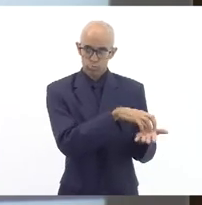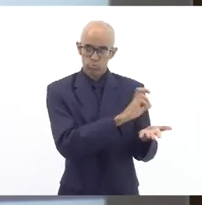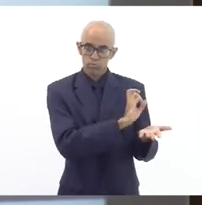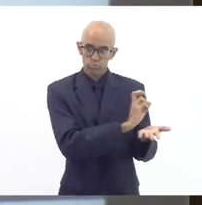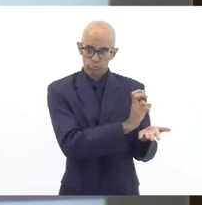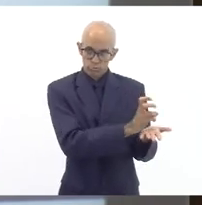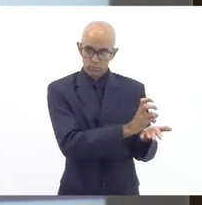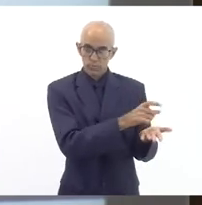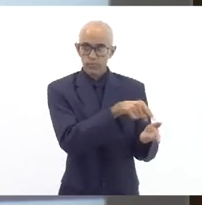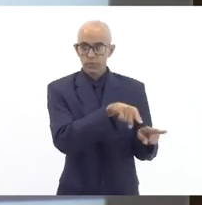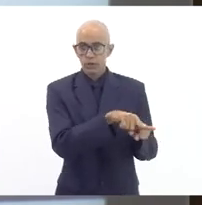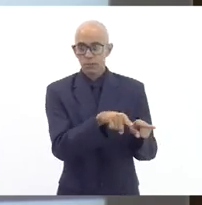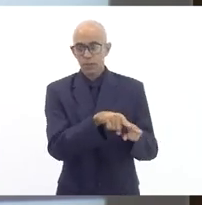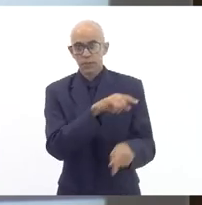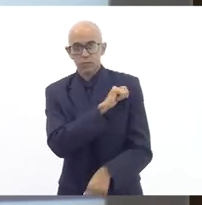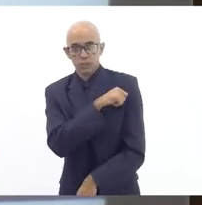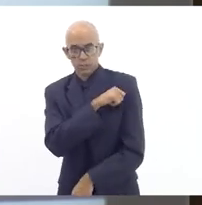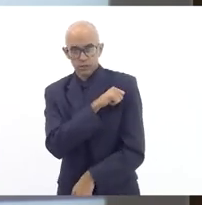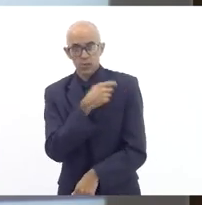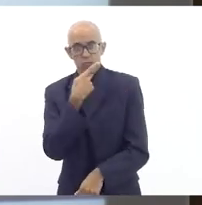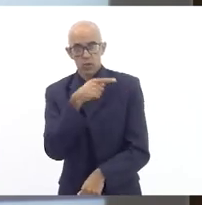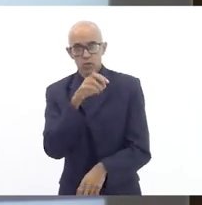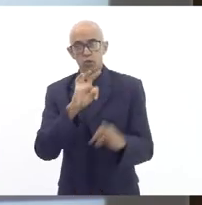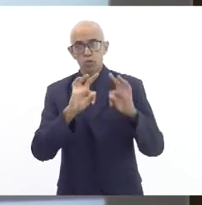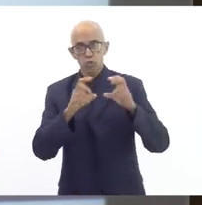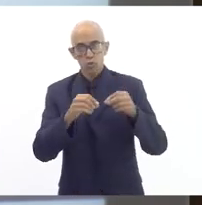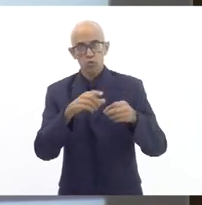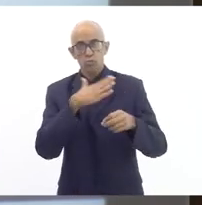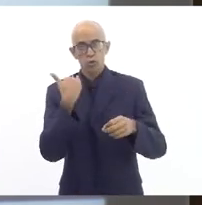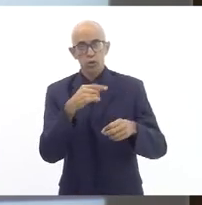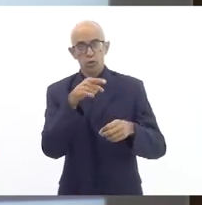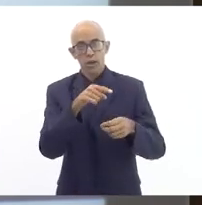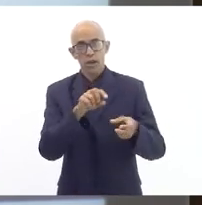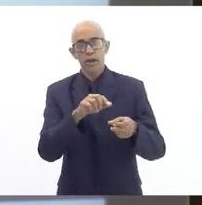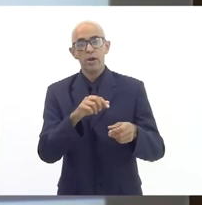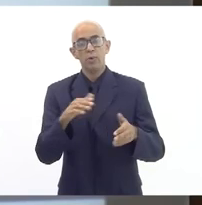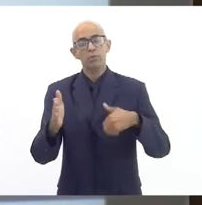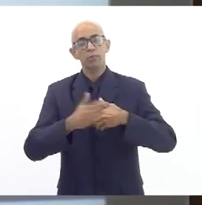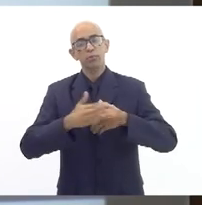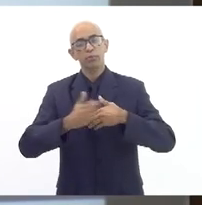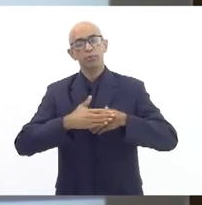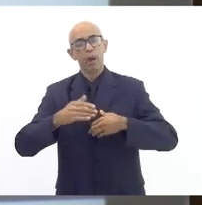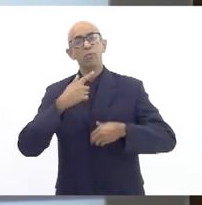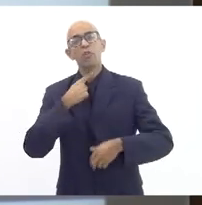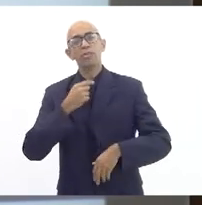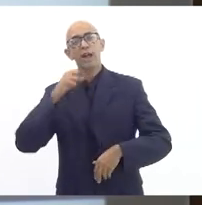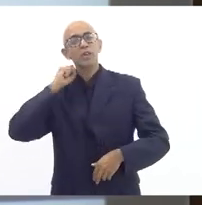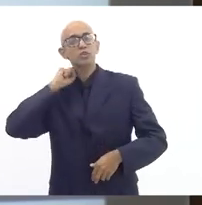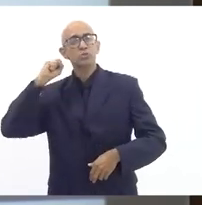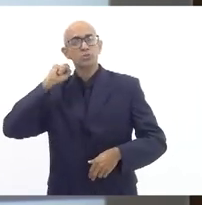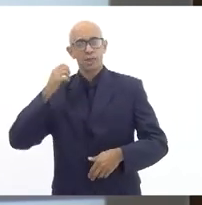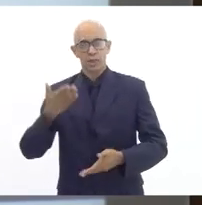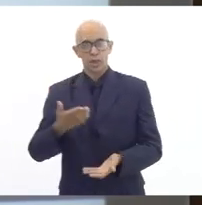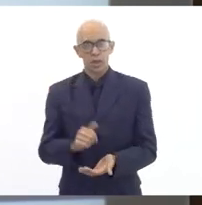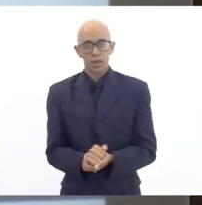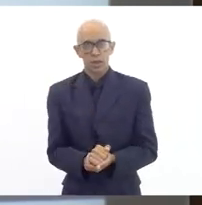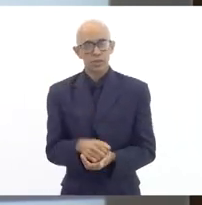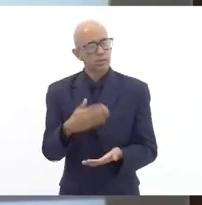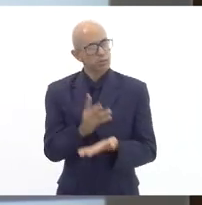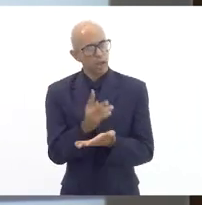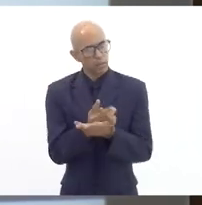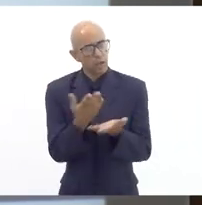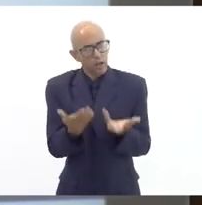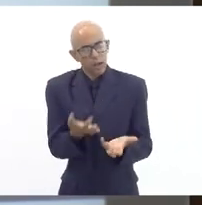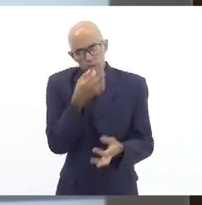em 2017, é que todo mundo que morria era suicídio. E a Supervia ela tem essa maleabilidade. Toda vez que ela quer justificar e